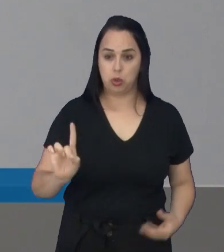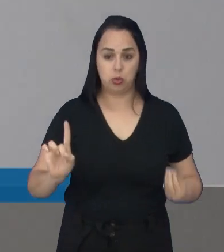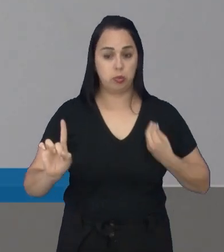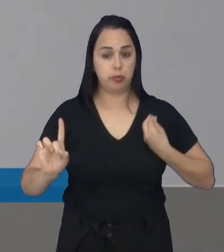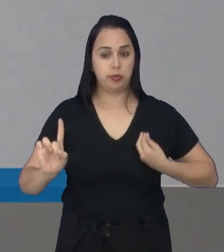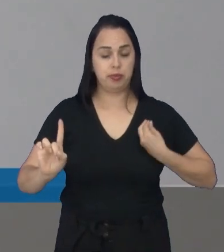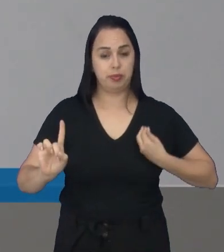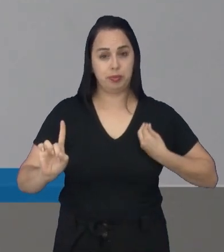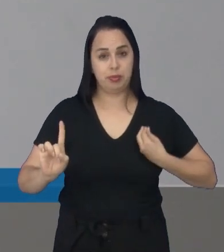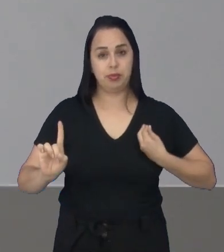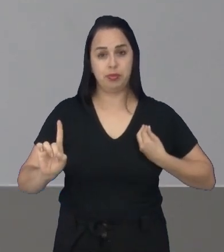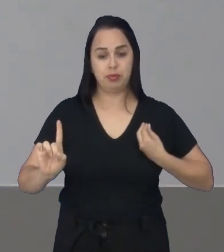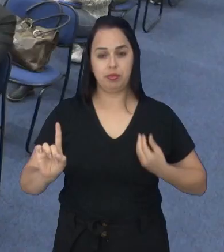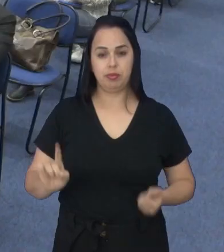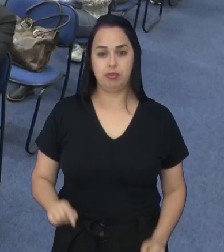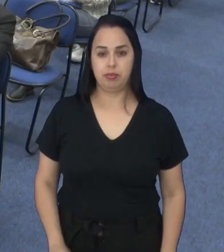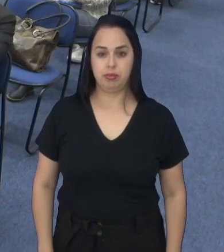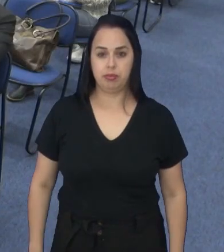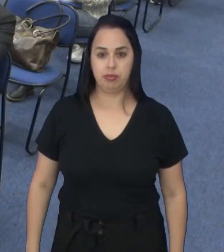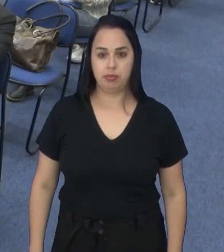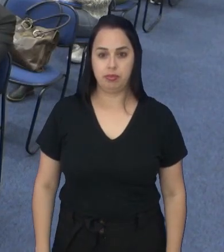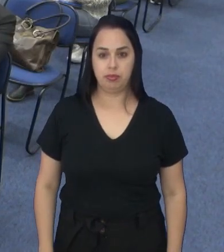para audiência